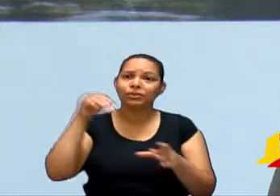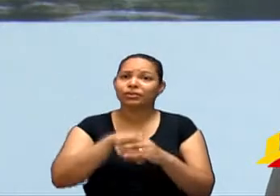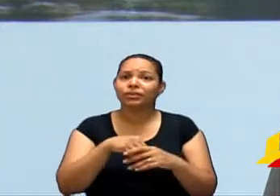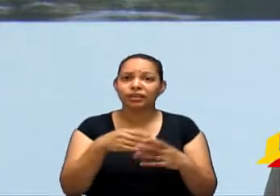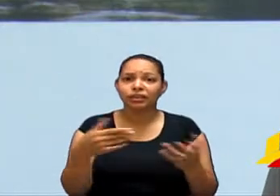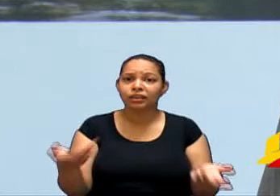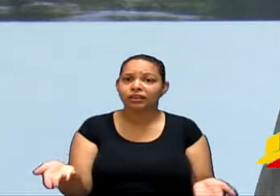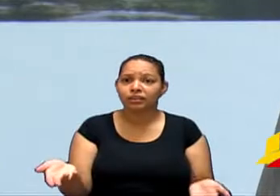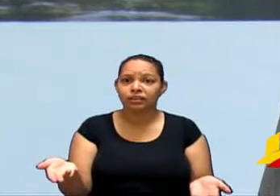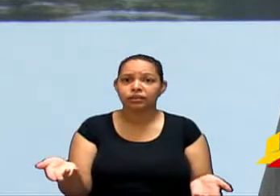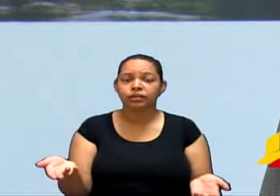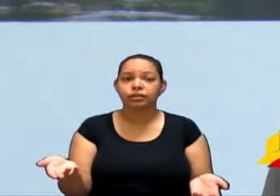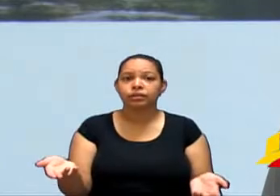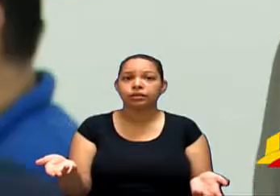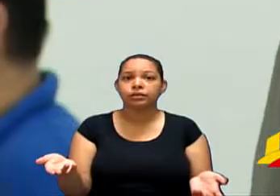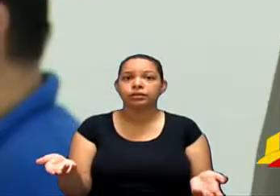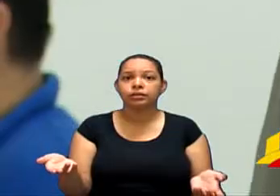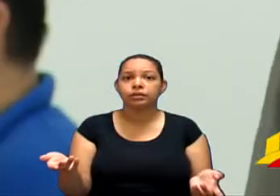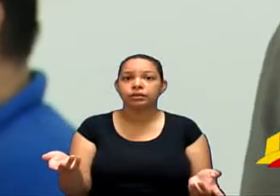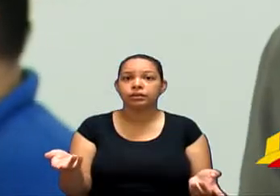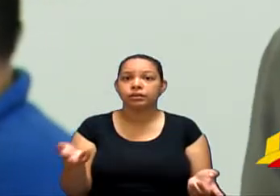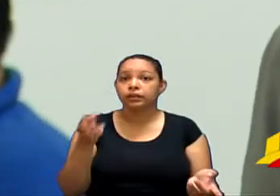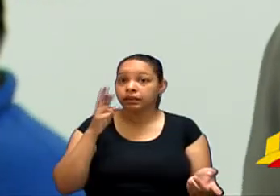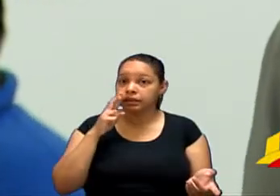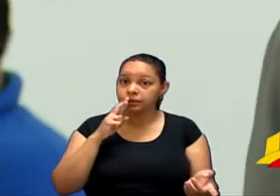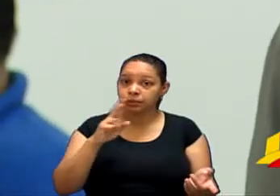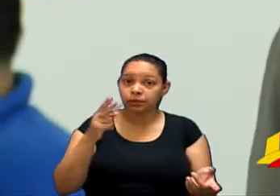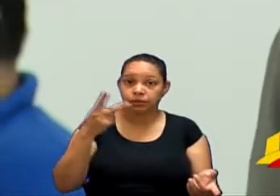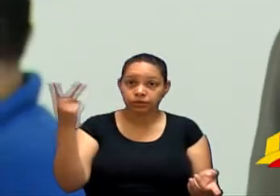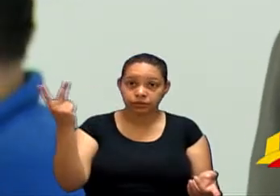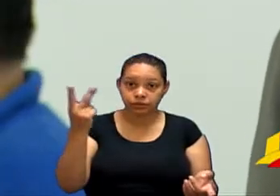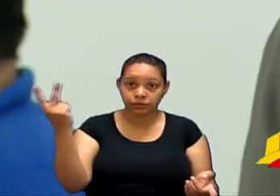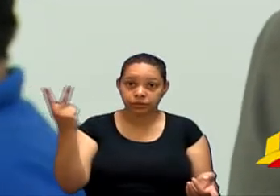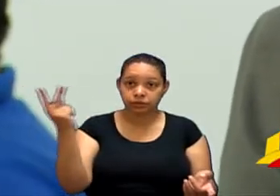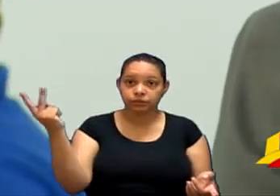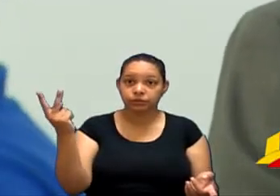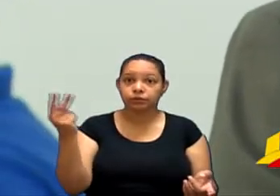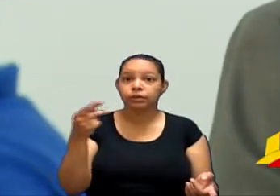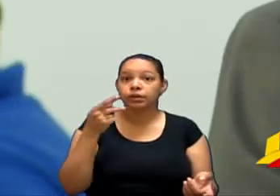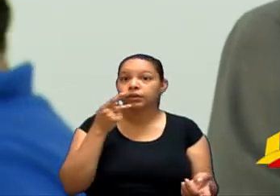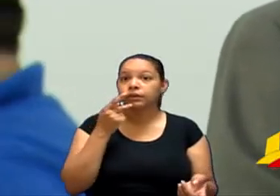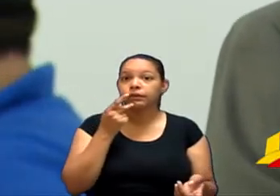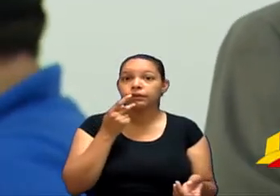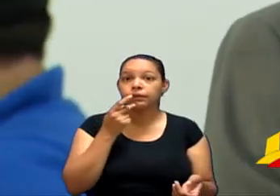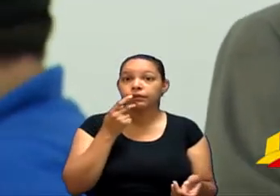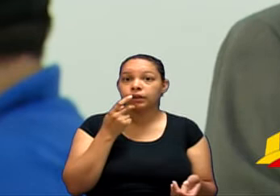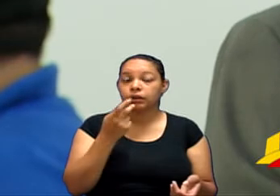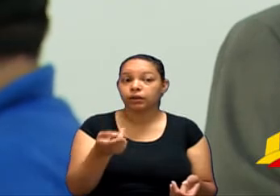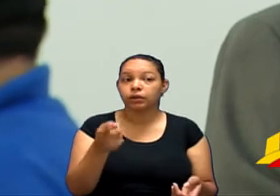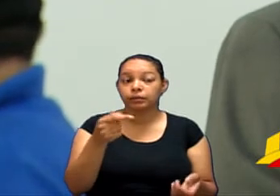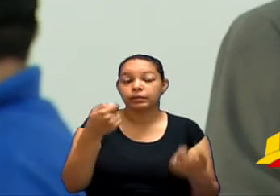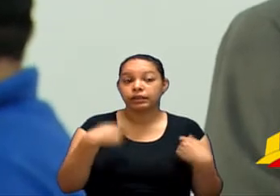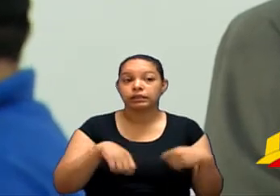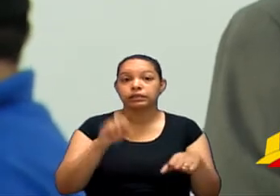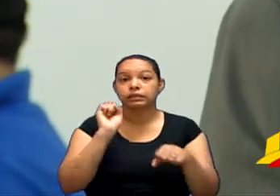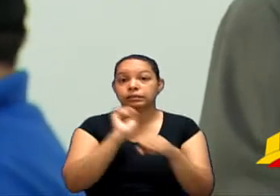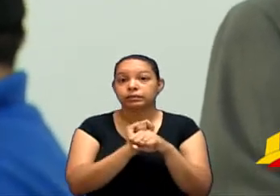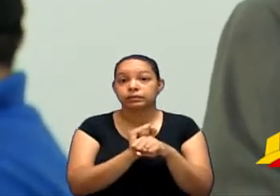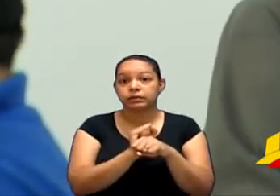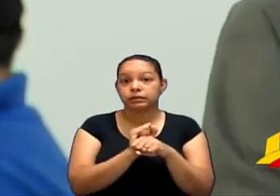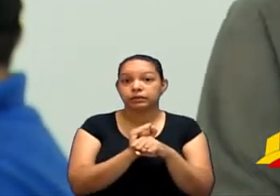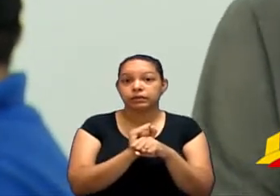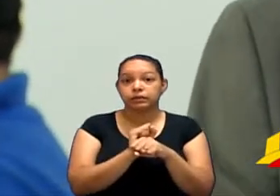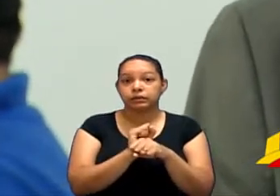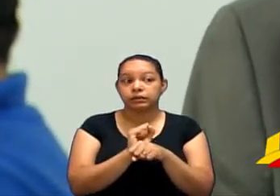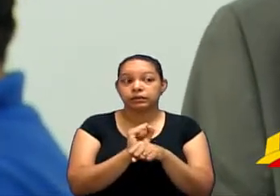aí na resposta do segundo requerimento Eles continuam falando que aí pediram a suspensão eu não